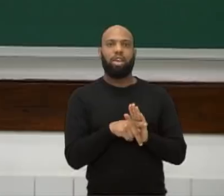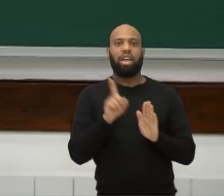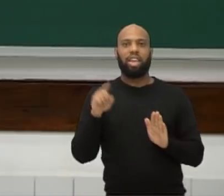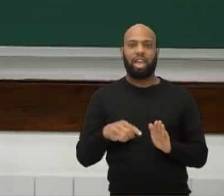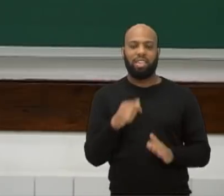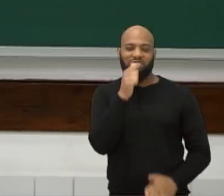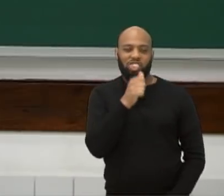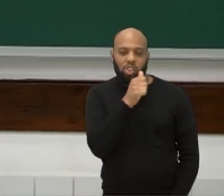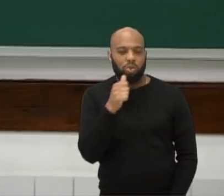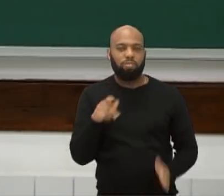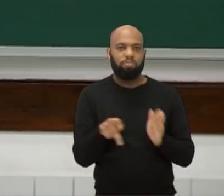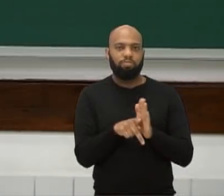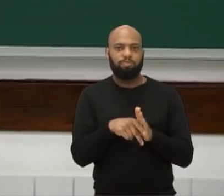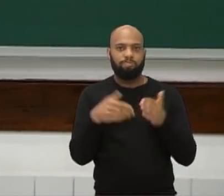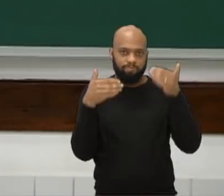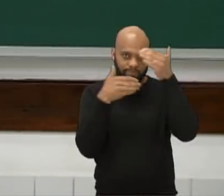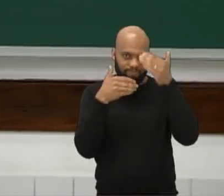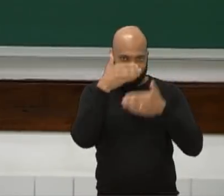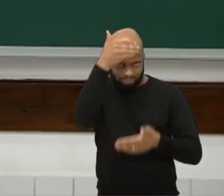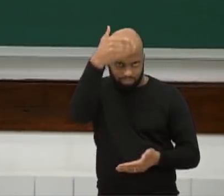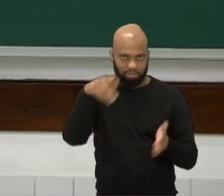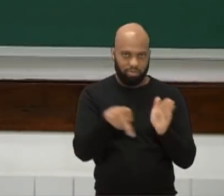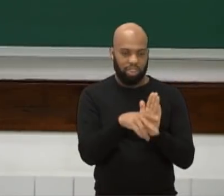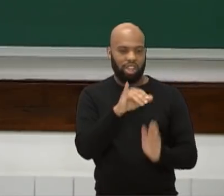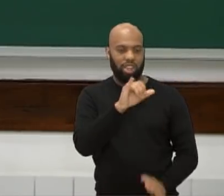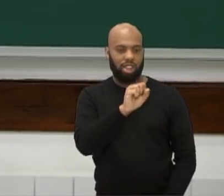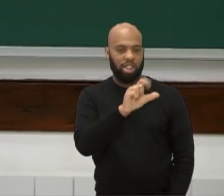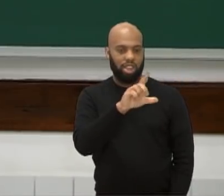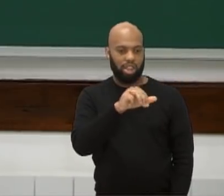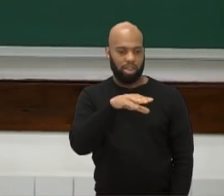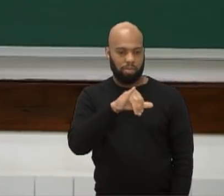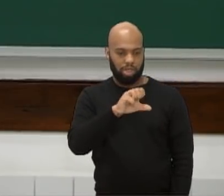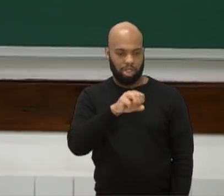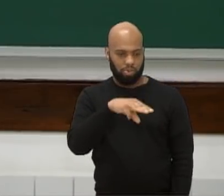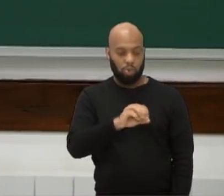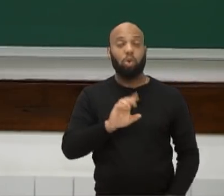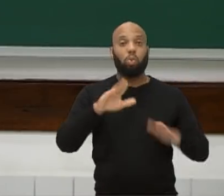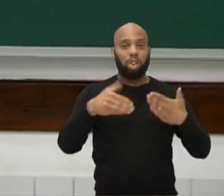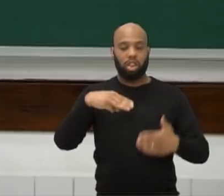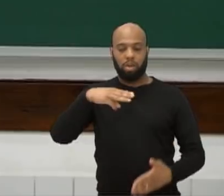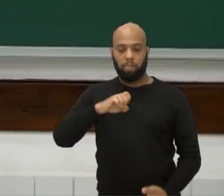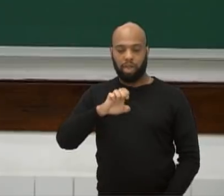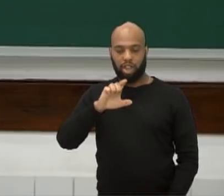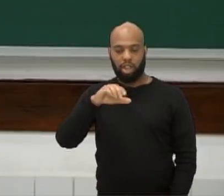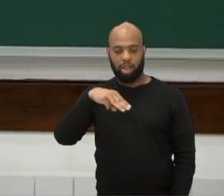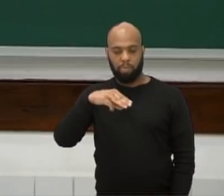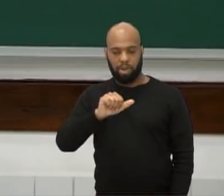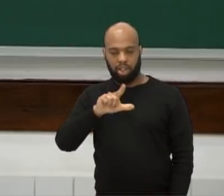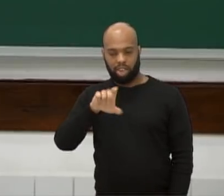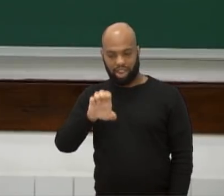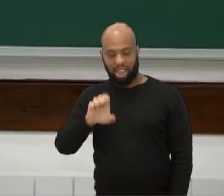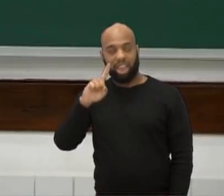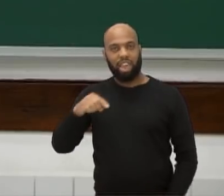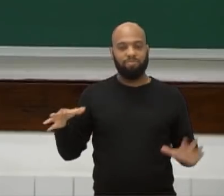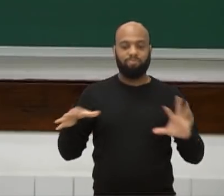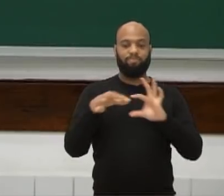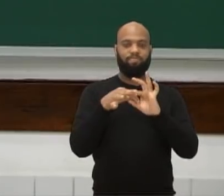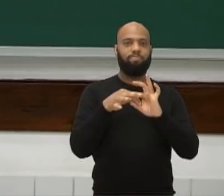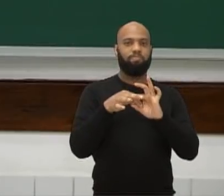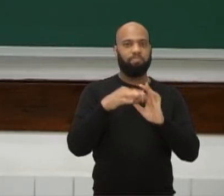uma prática do Islã, do islamismo. Então, o malê era essa reunião de crenças,